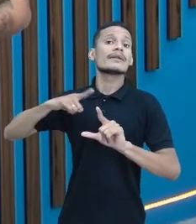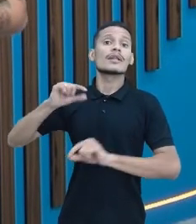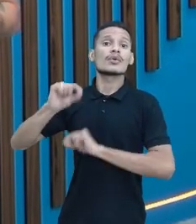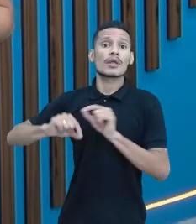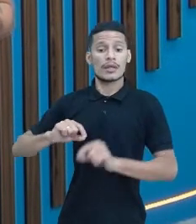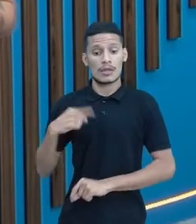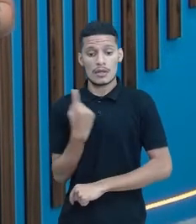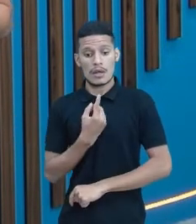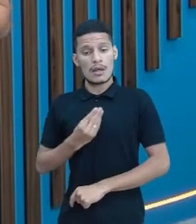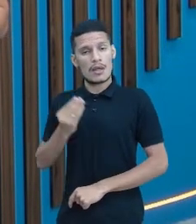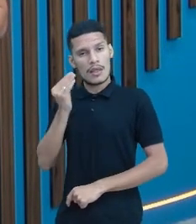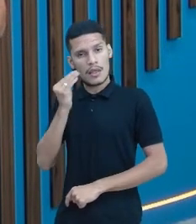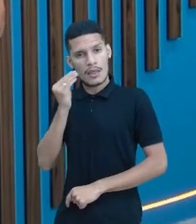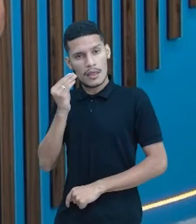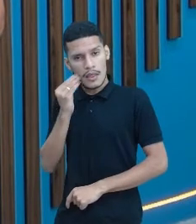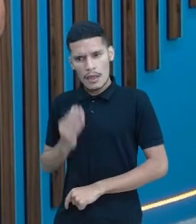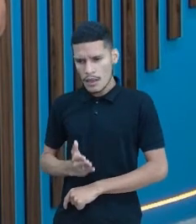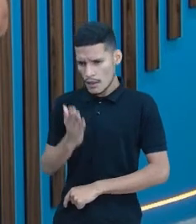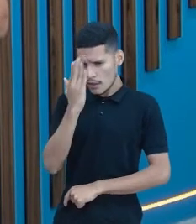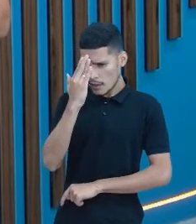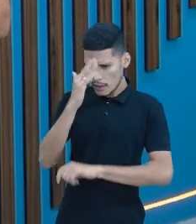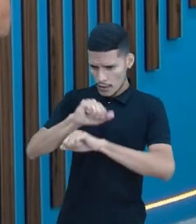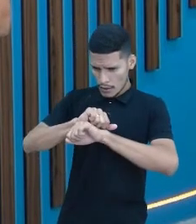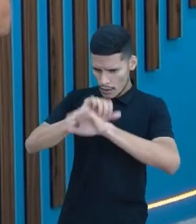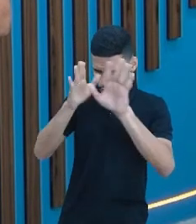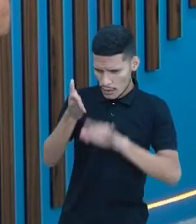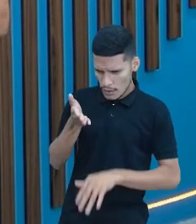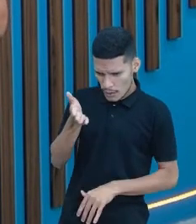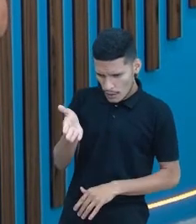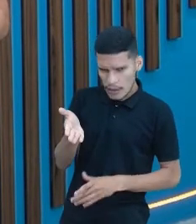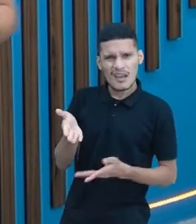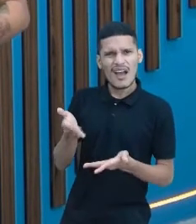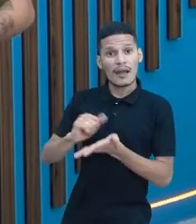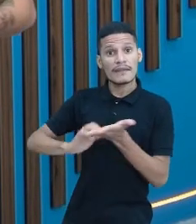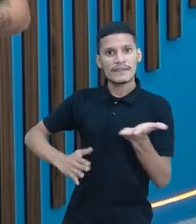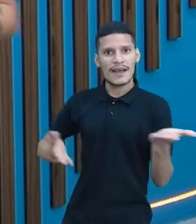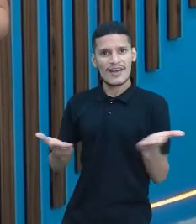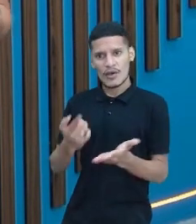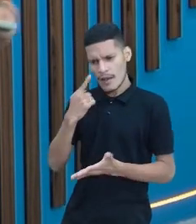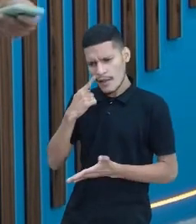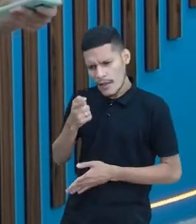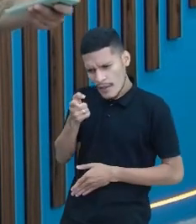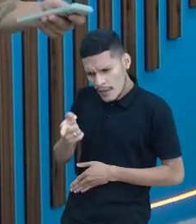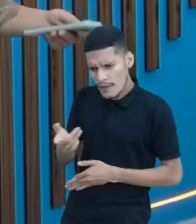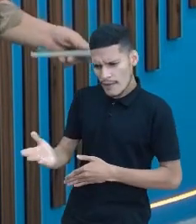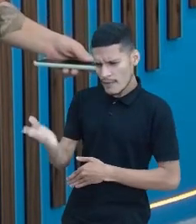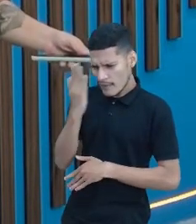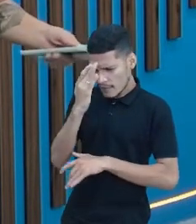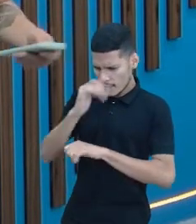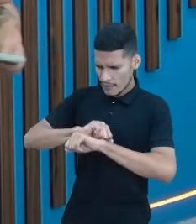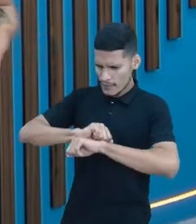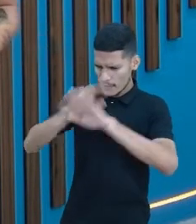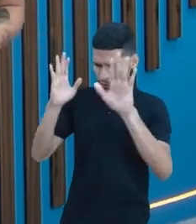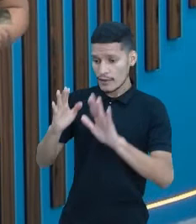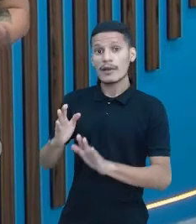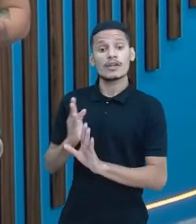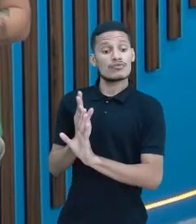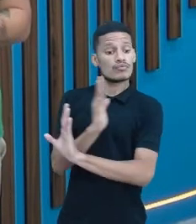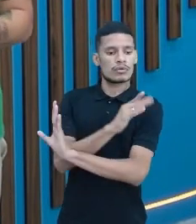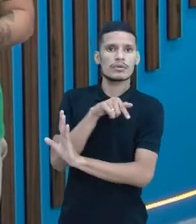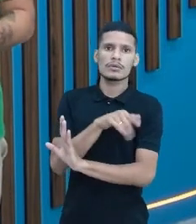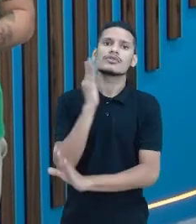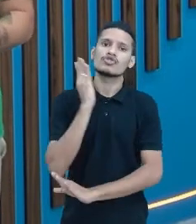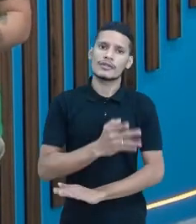gente tentar interpretar, no caso aí dessa atividade, a gente tentar interpretar a partir do que a gente fez anteriormente.